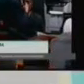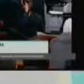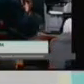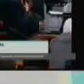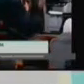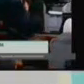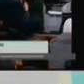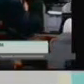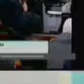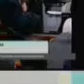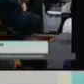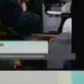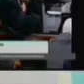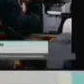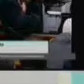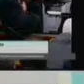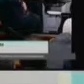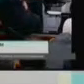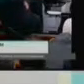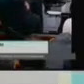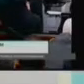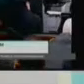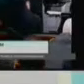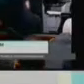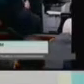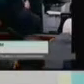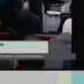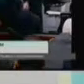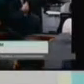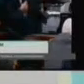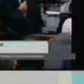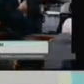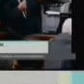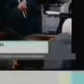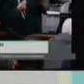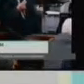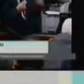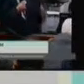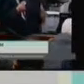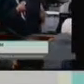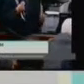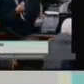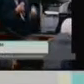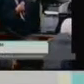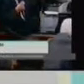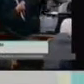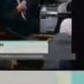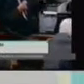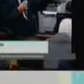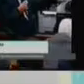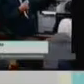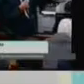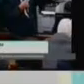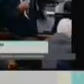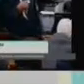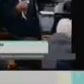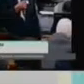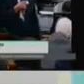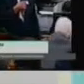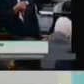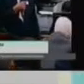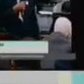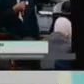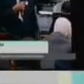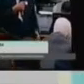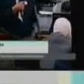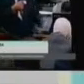das ações judiciais, que é um fato complexo para quem é gestor municipal, estadual e gestor nacional da